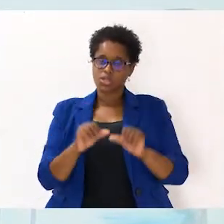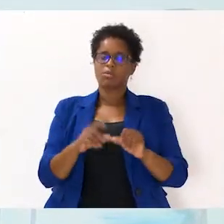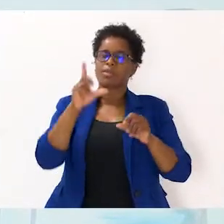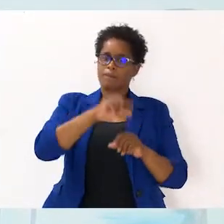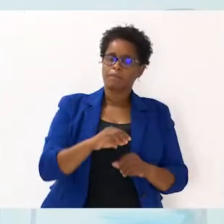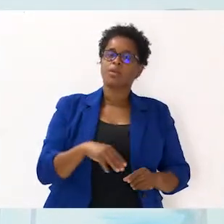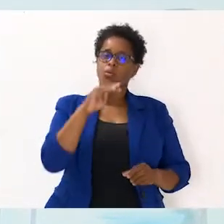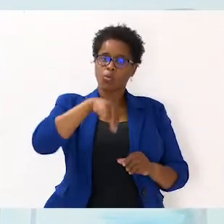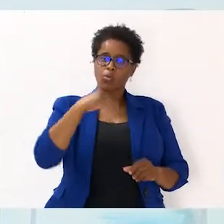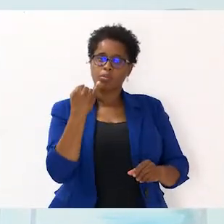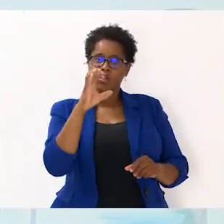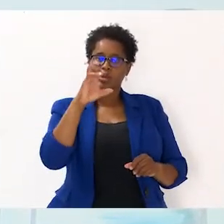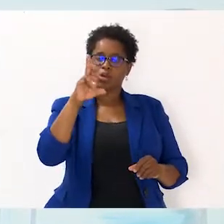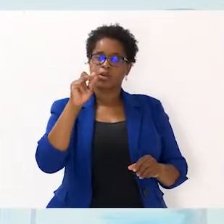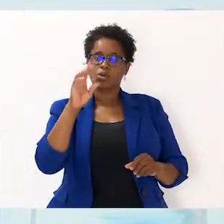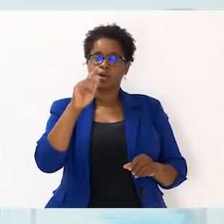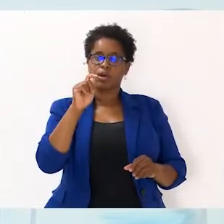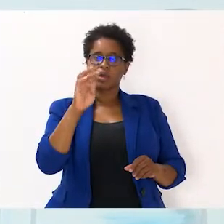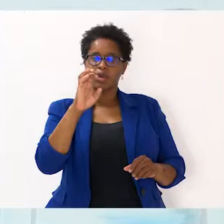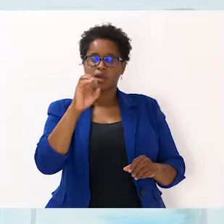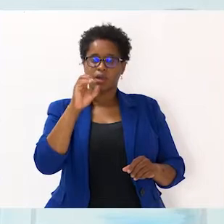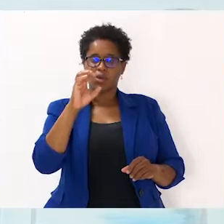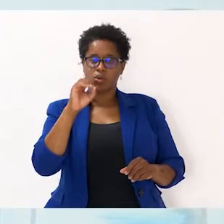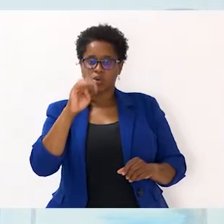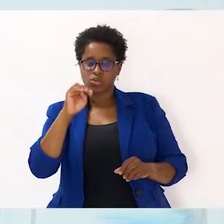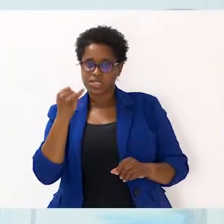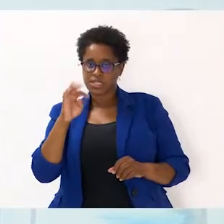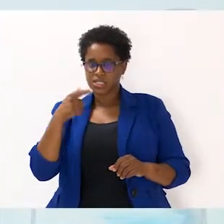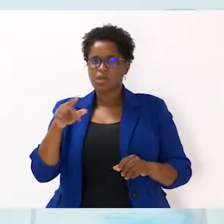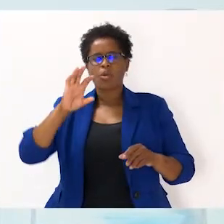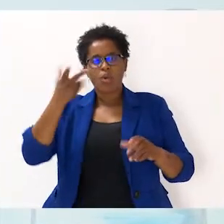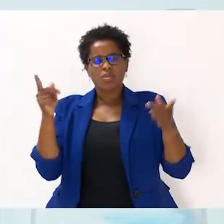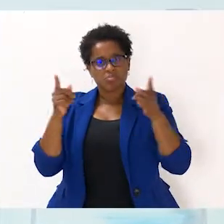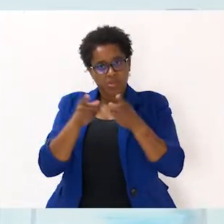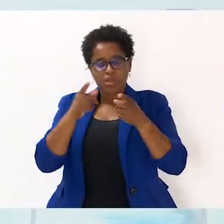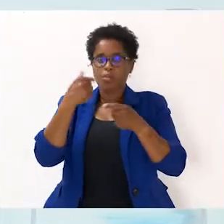os microecossistemas, quando são bem pequeninos mesmo, podemos encontrar também